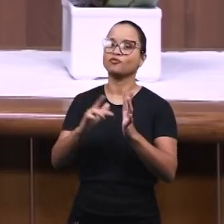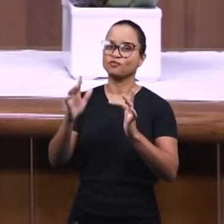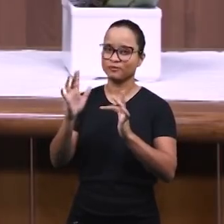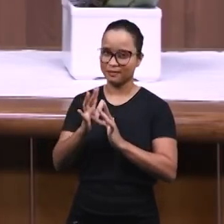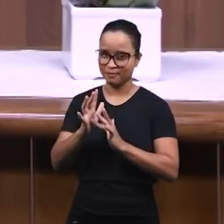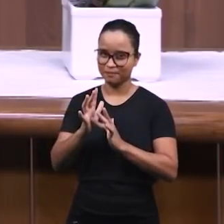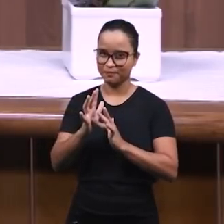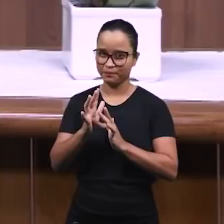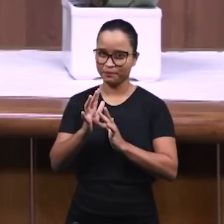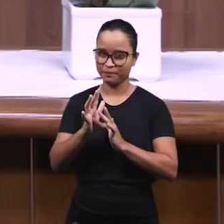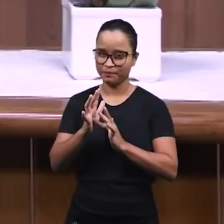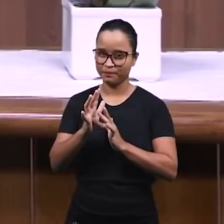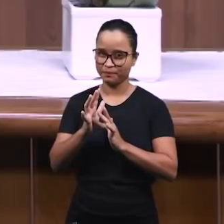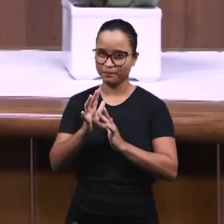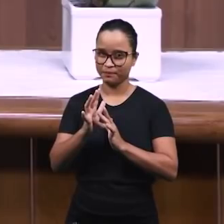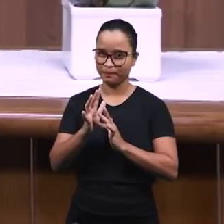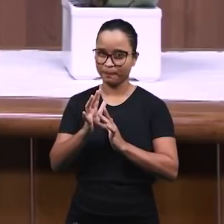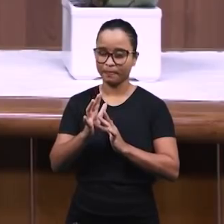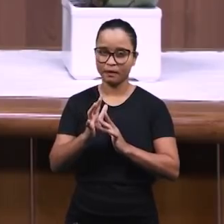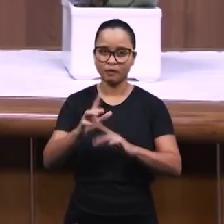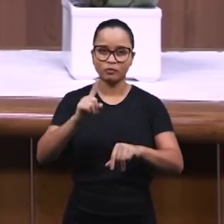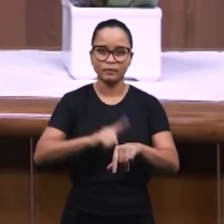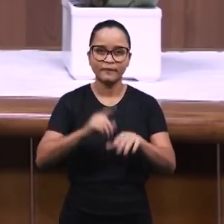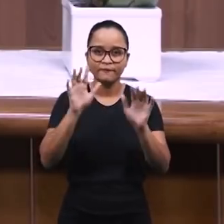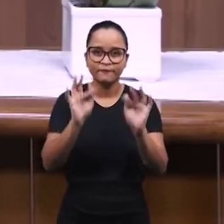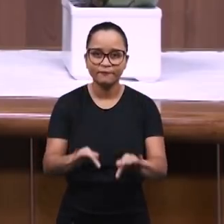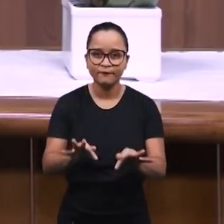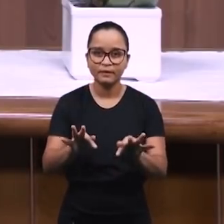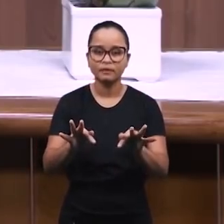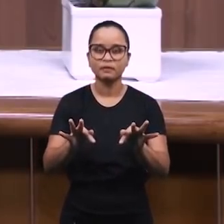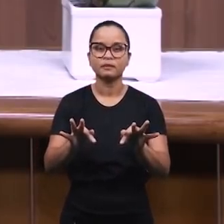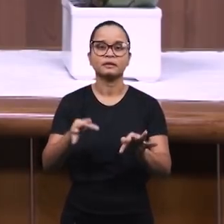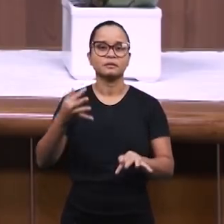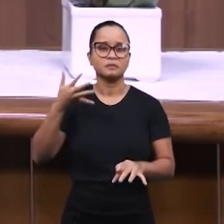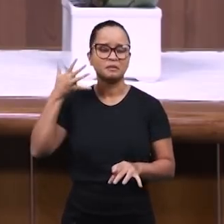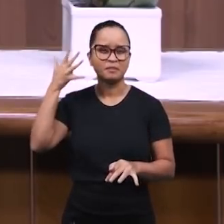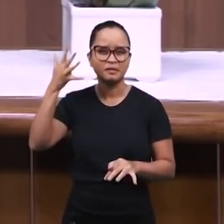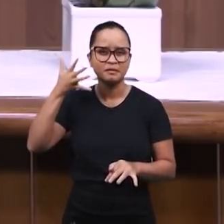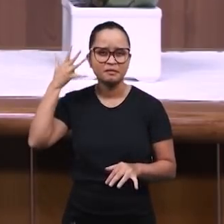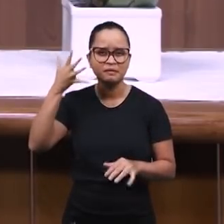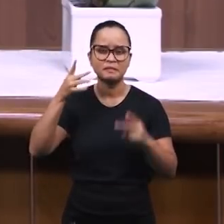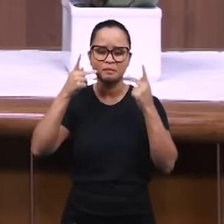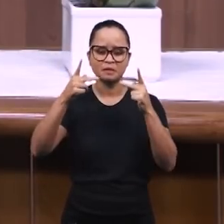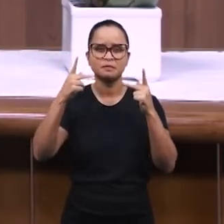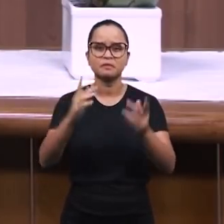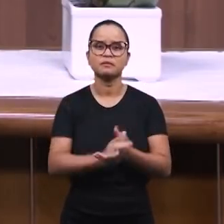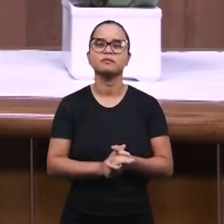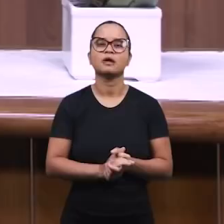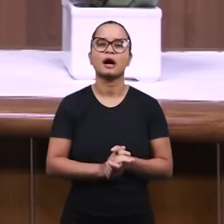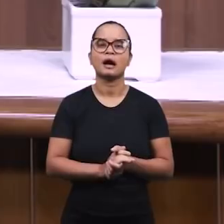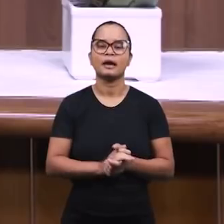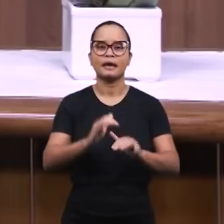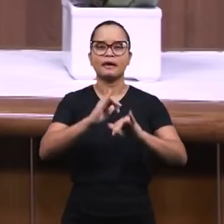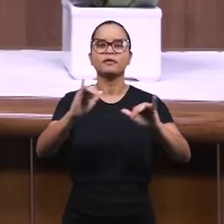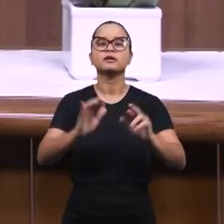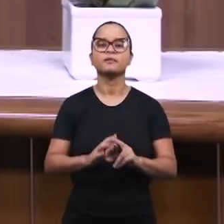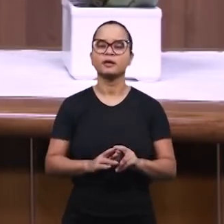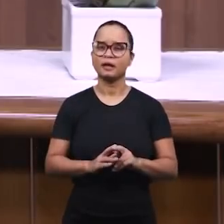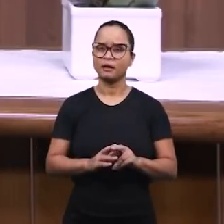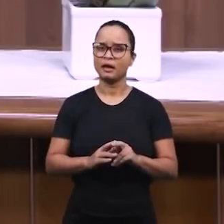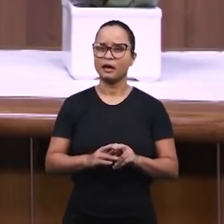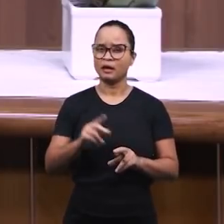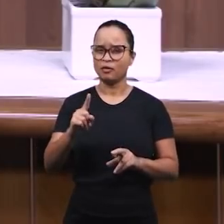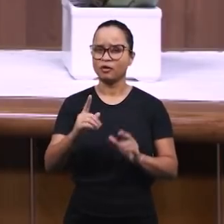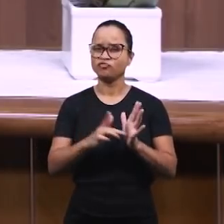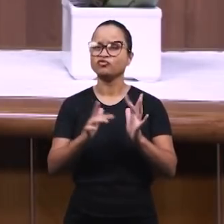ouvindo. Jesus, ao terminar de pregar, ele faz uma distinção e nós